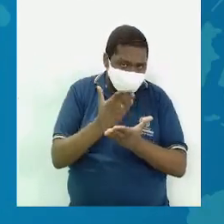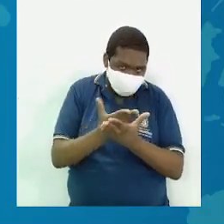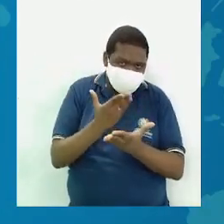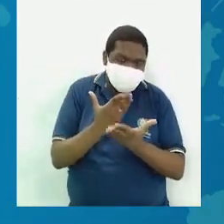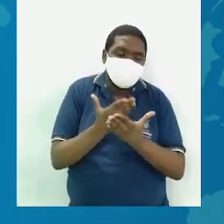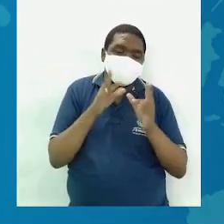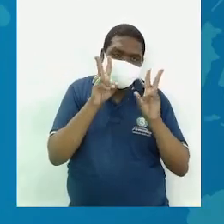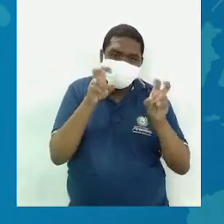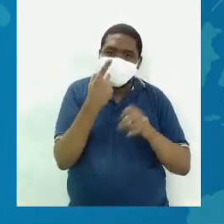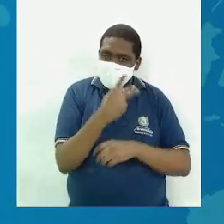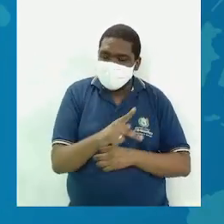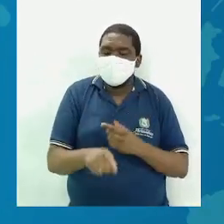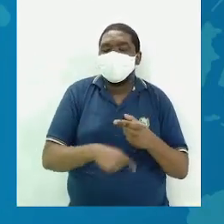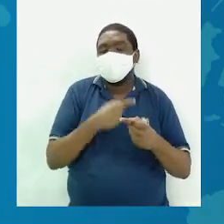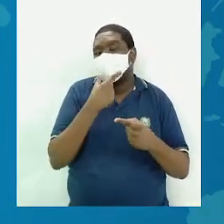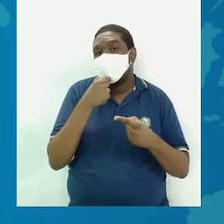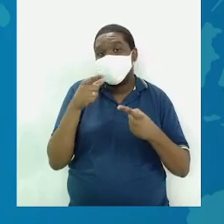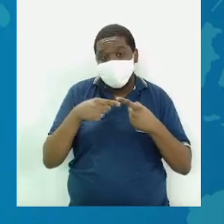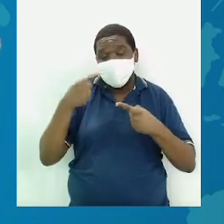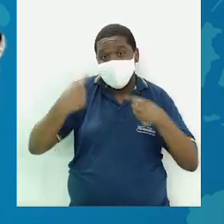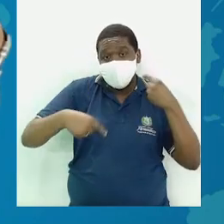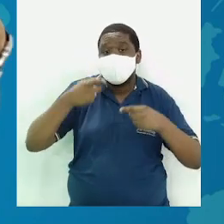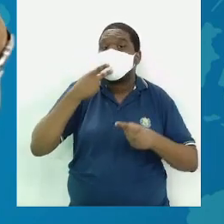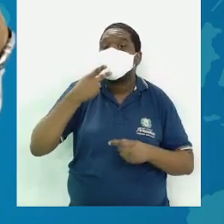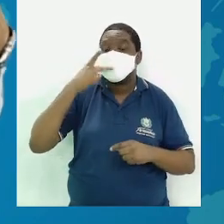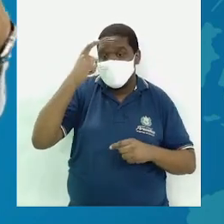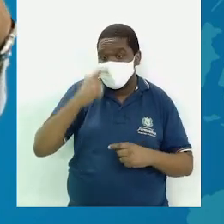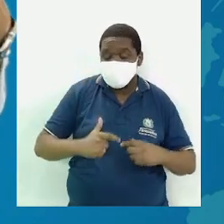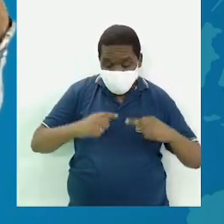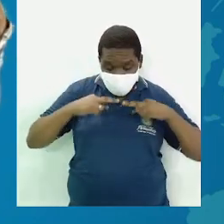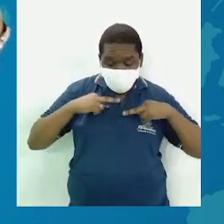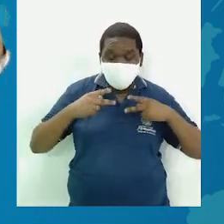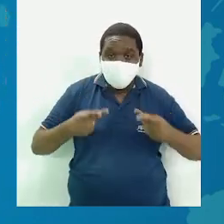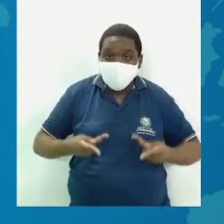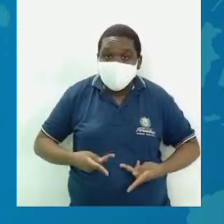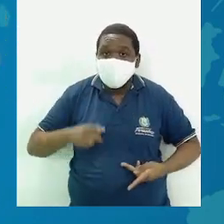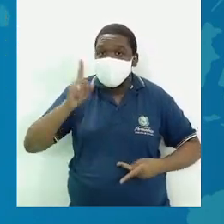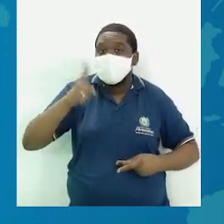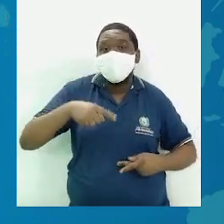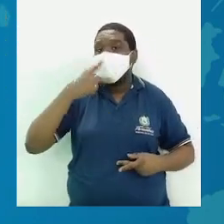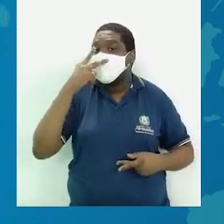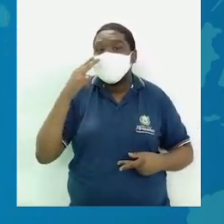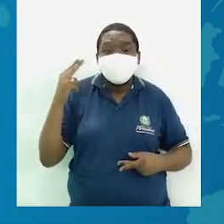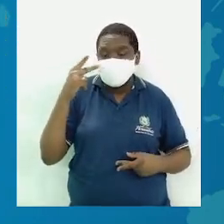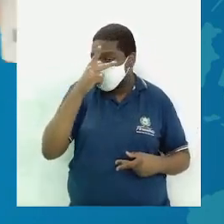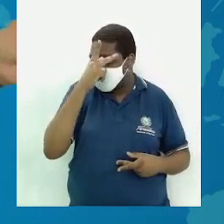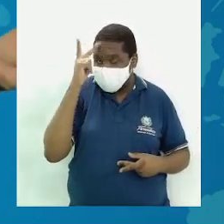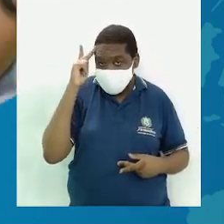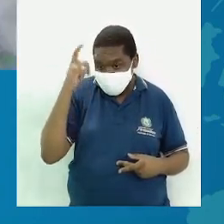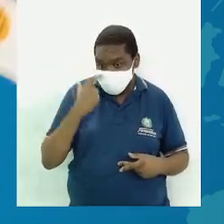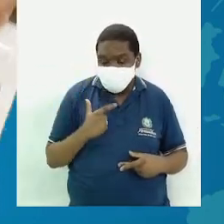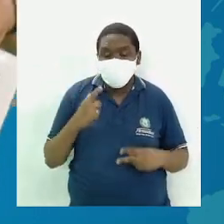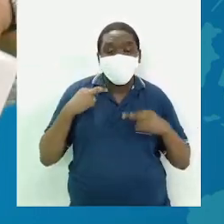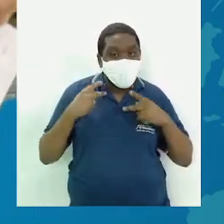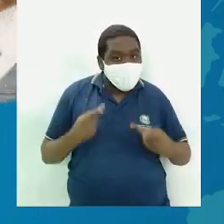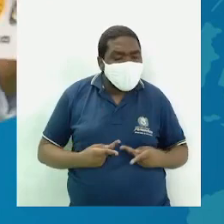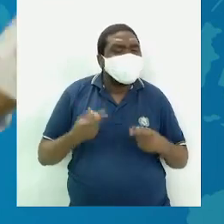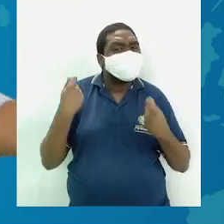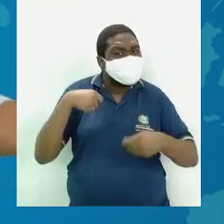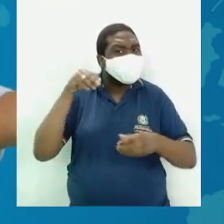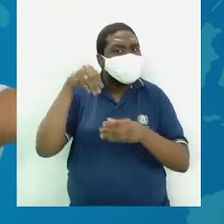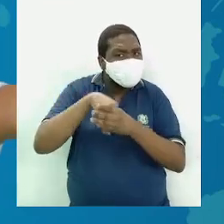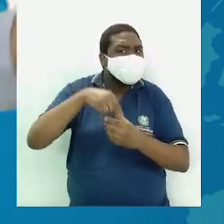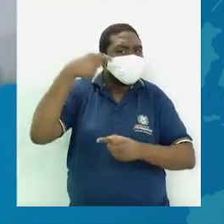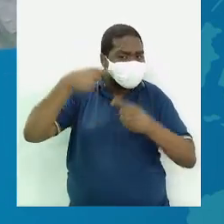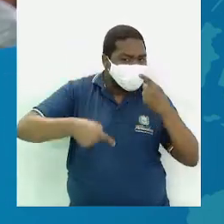frente sobre ele. Aristóteles, ele definiu o ser humano como um animal político. Alguém que deveria estar envolvido, alguém que